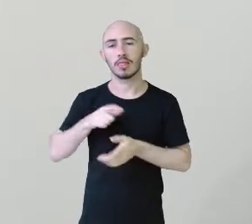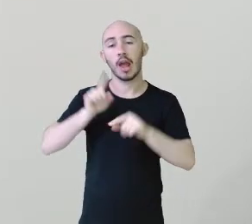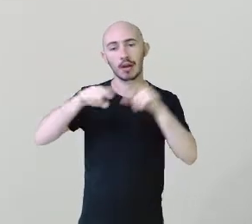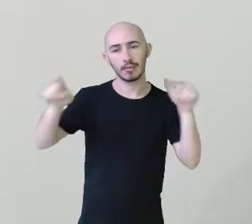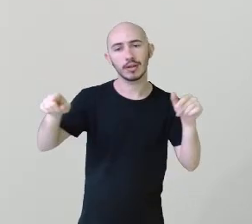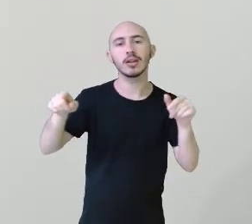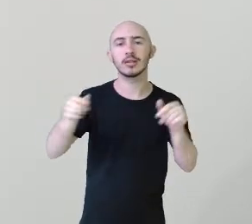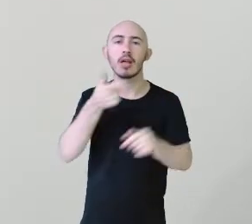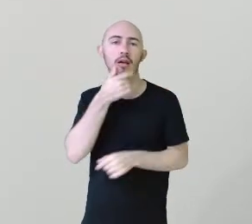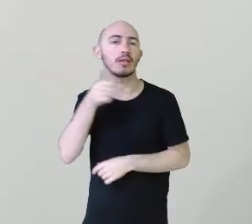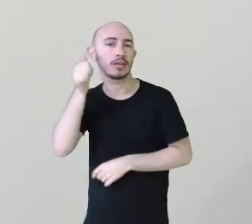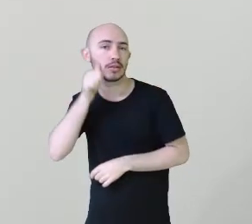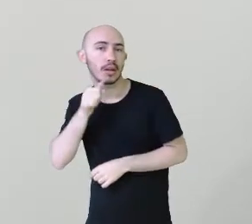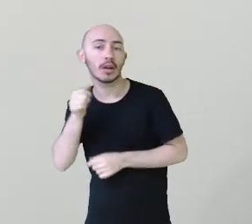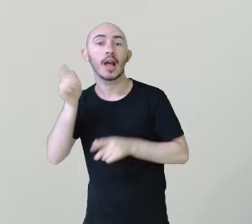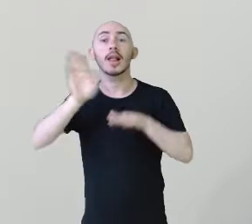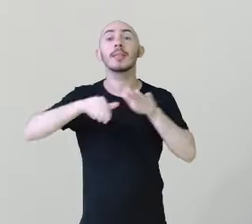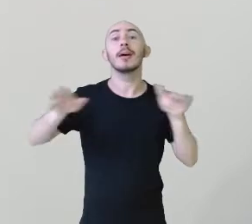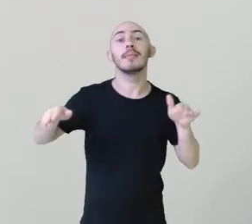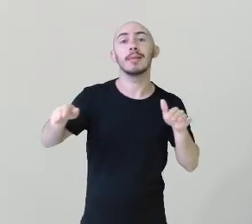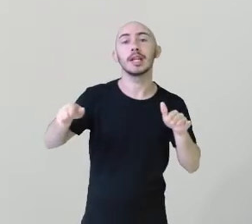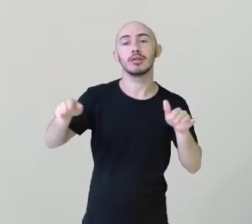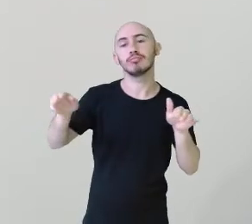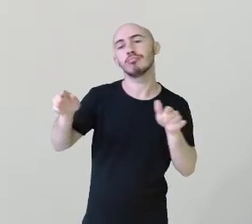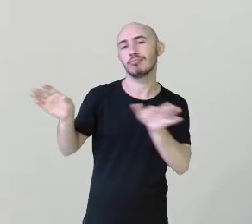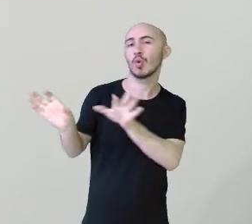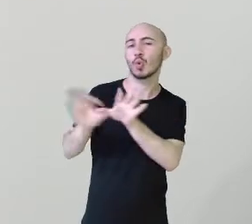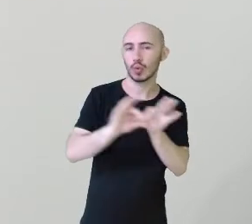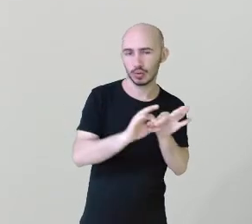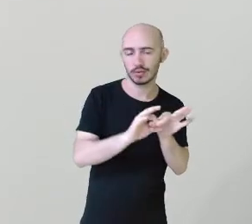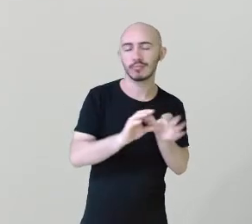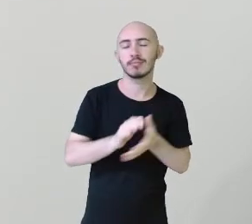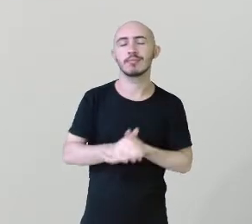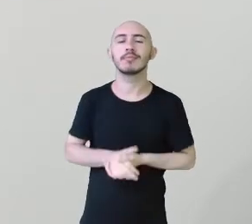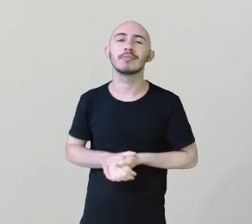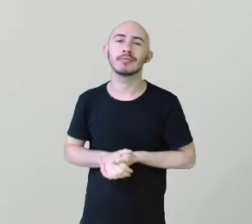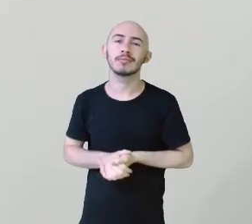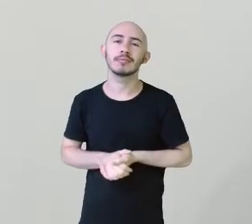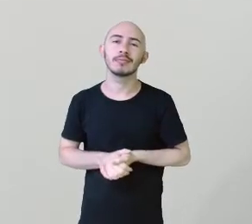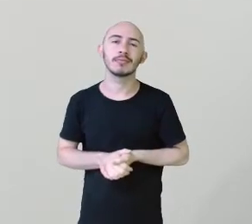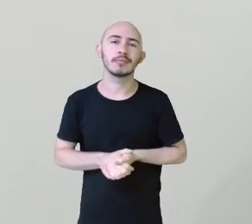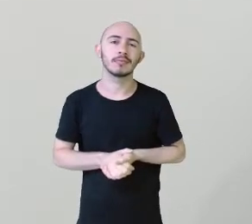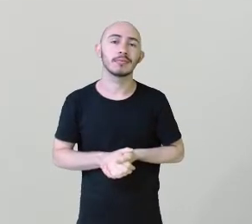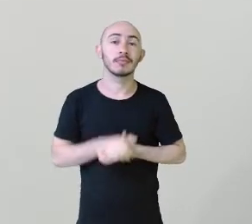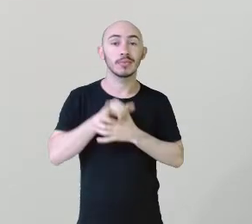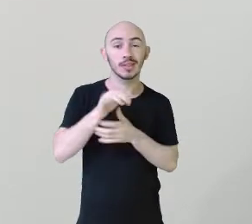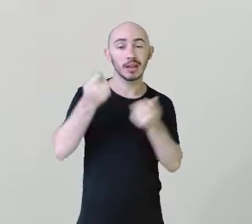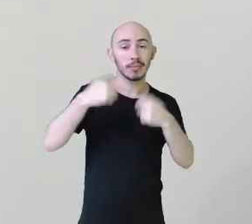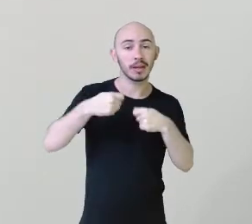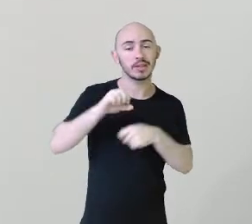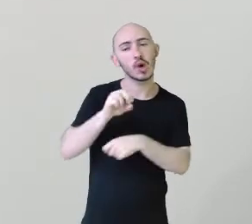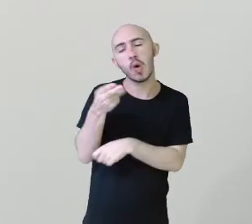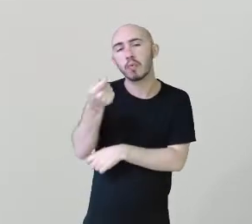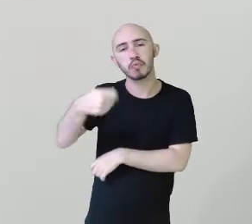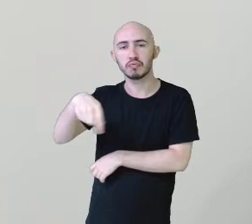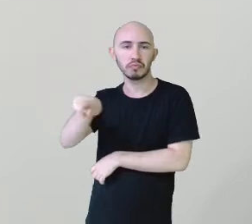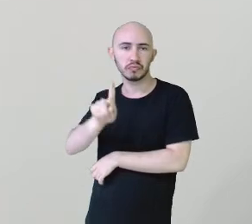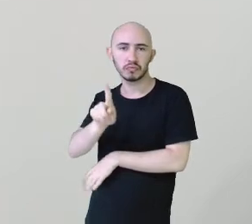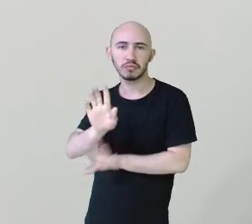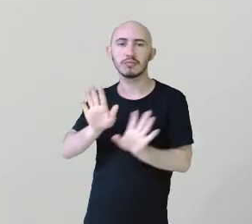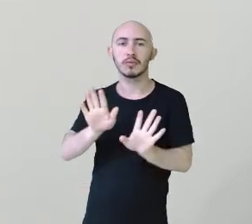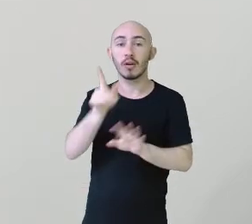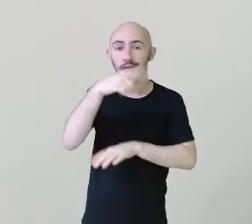gênero em relação ao contexto, se é necessário ou se não é necessário. Ok? Mas vocês compreenderam bem que a gente